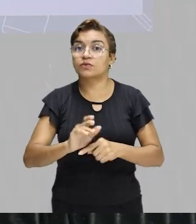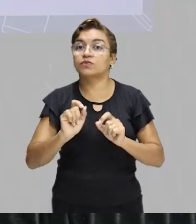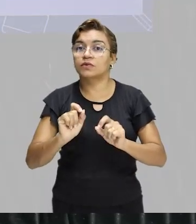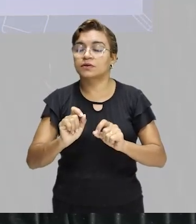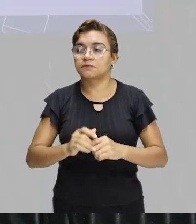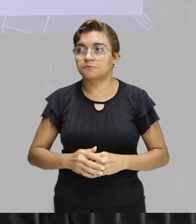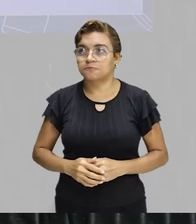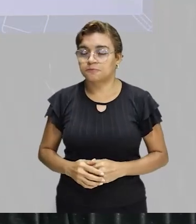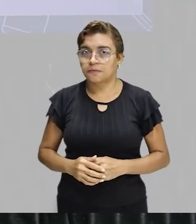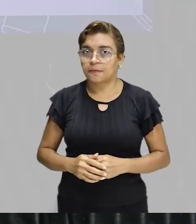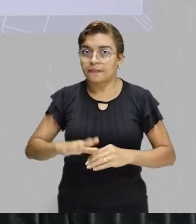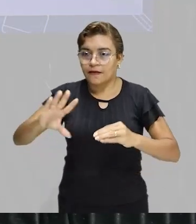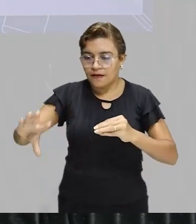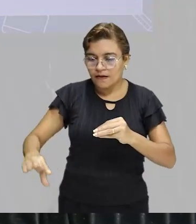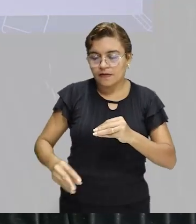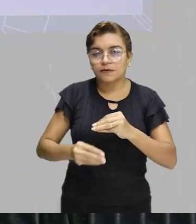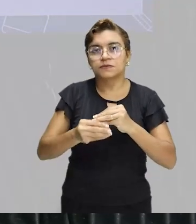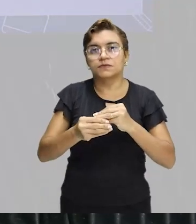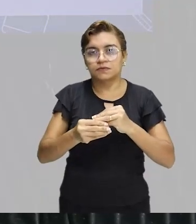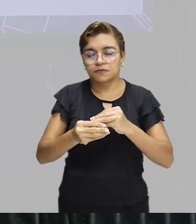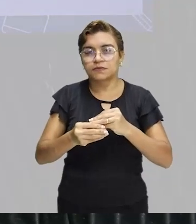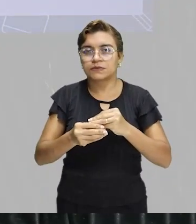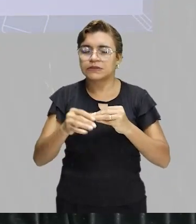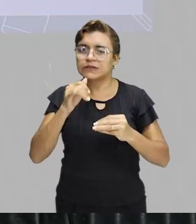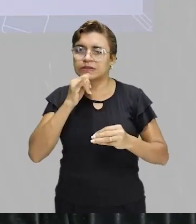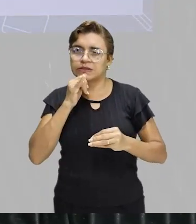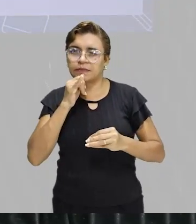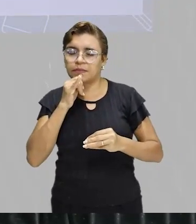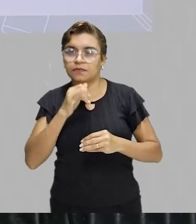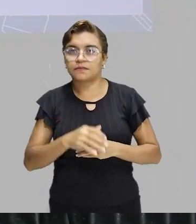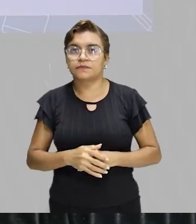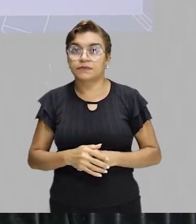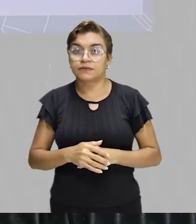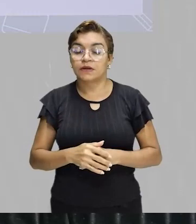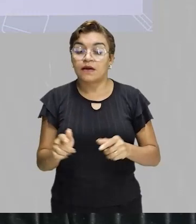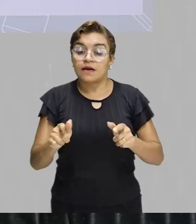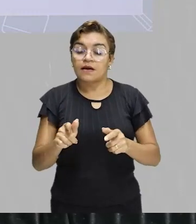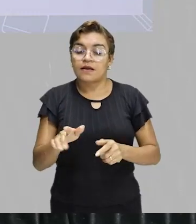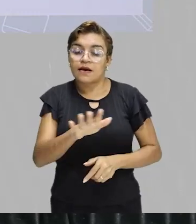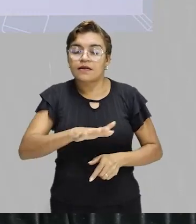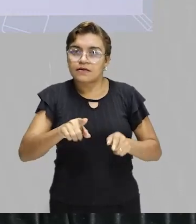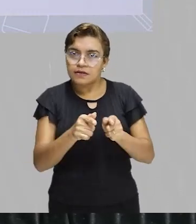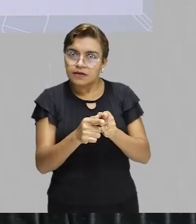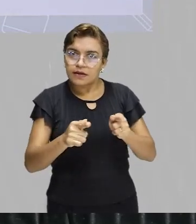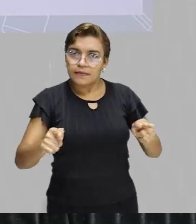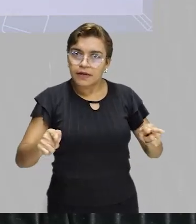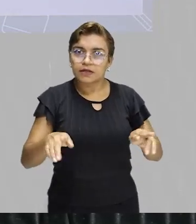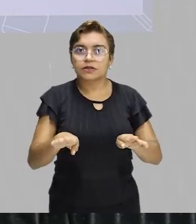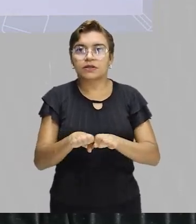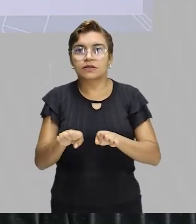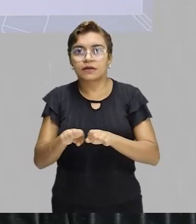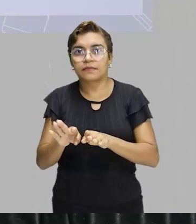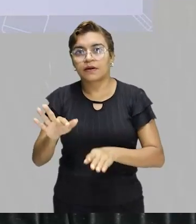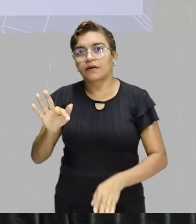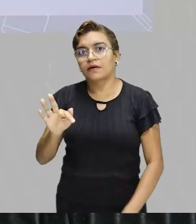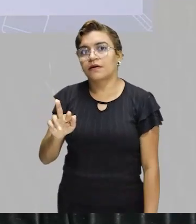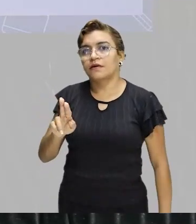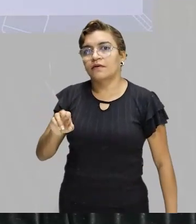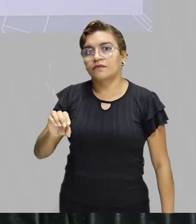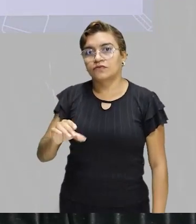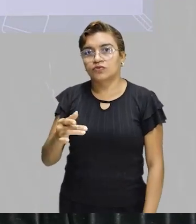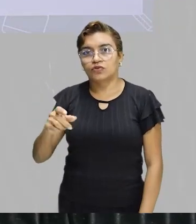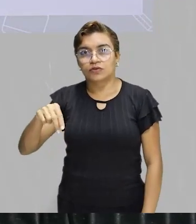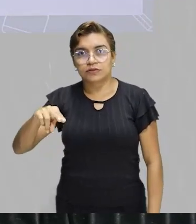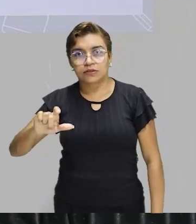para adicionar tanto a questão gramatical quanto a funcional. Ele